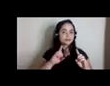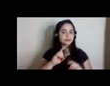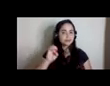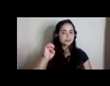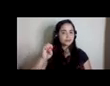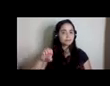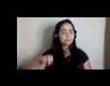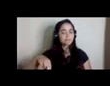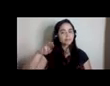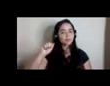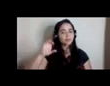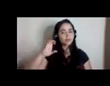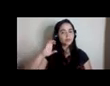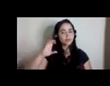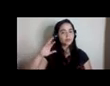democracia.